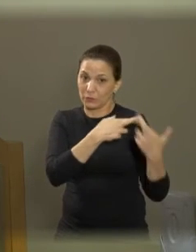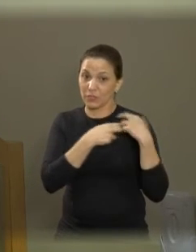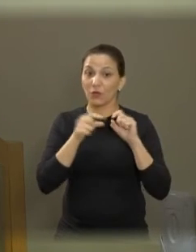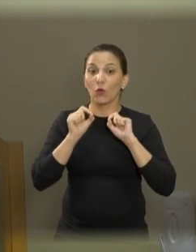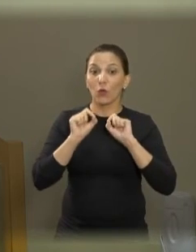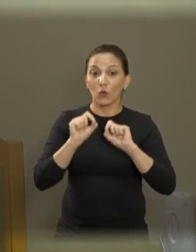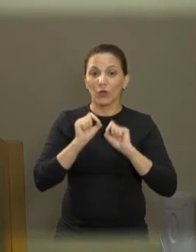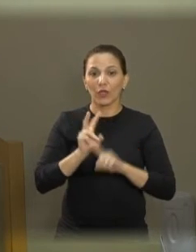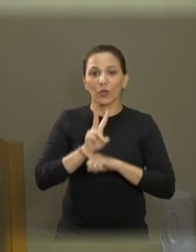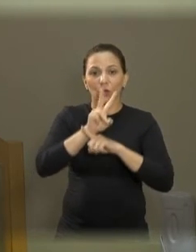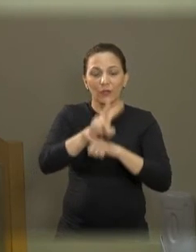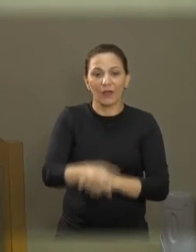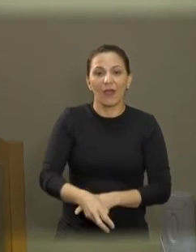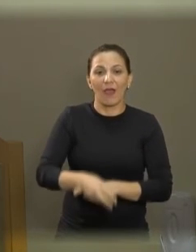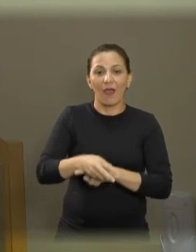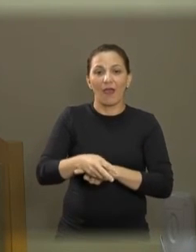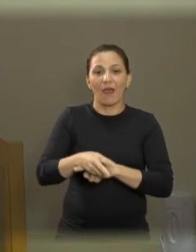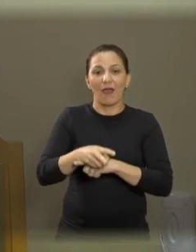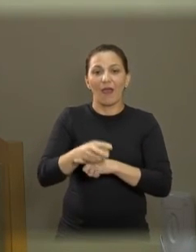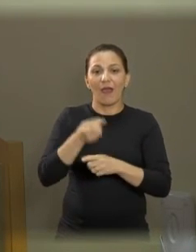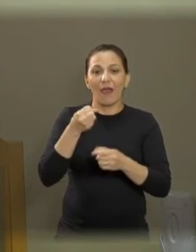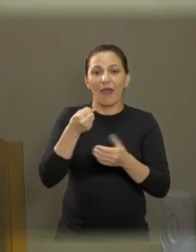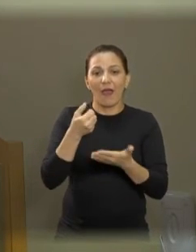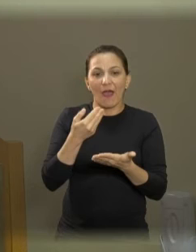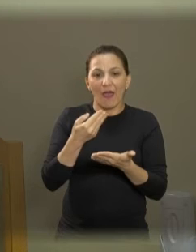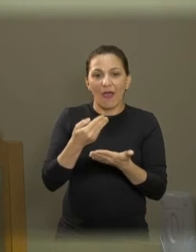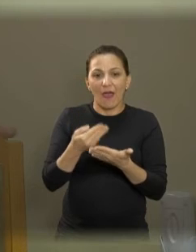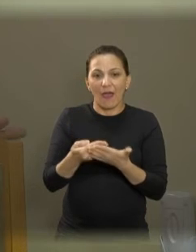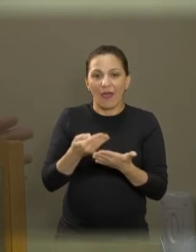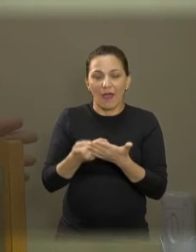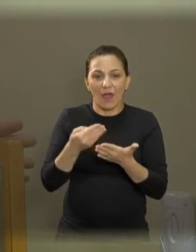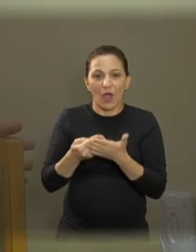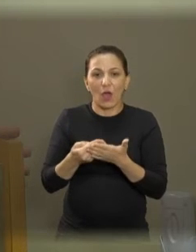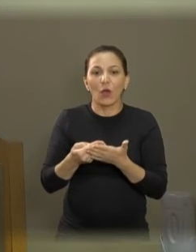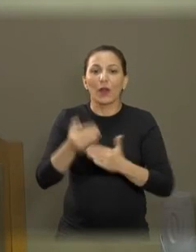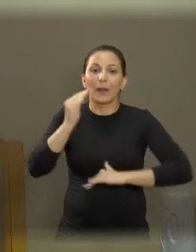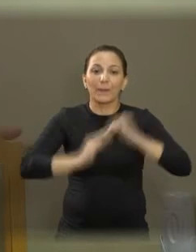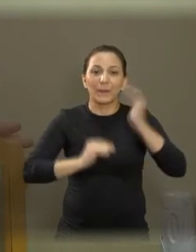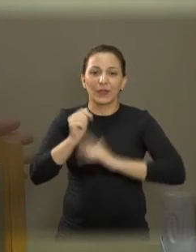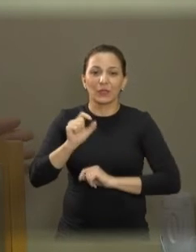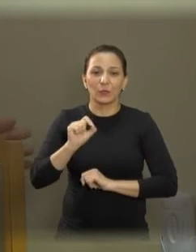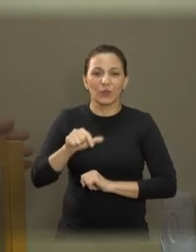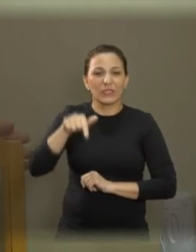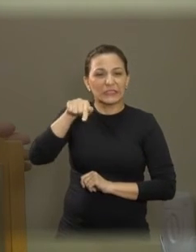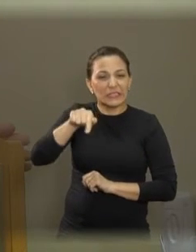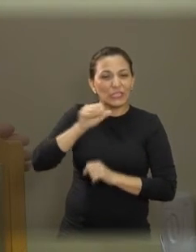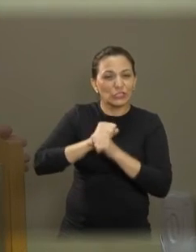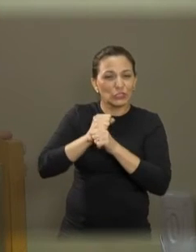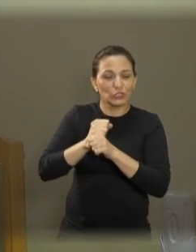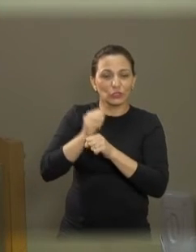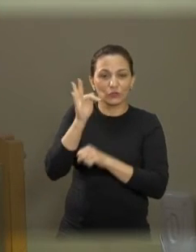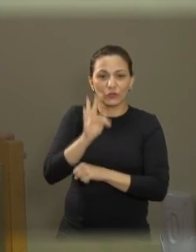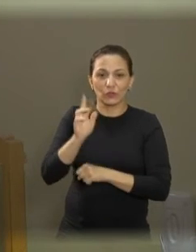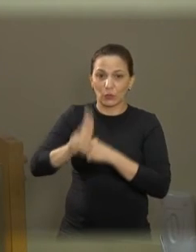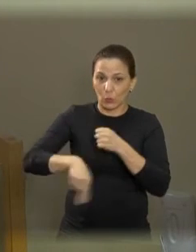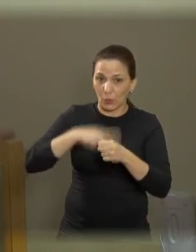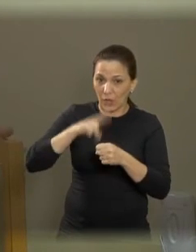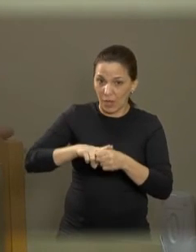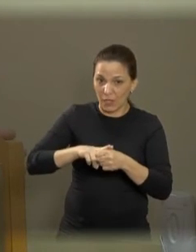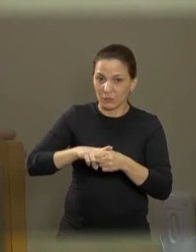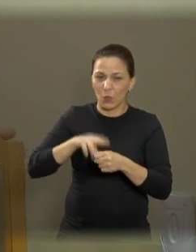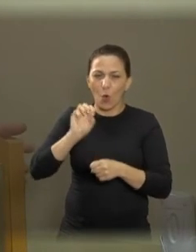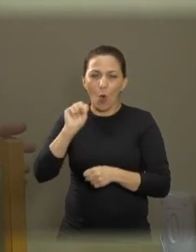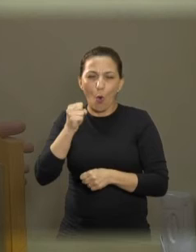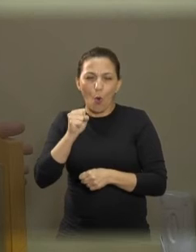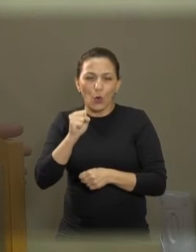cuidar praticamente das aulas práticas. Eu era contratado para isso, porque a Unesp tinha pouco tempo, tinha o quê? 7 anos? 8 anos